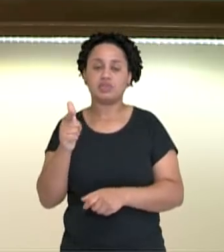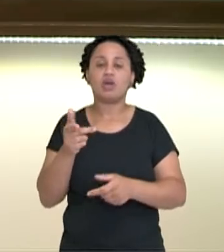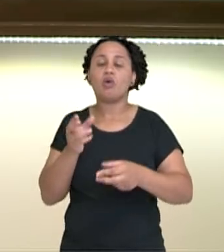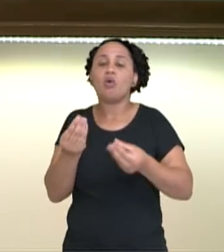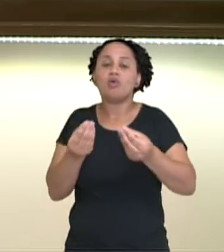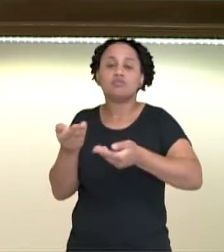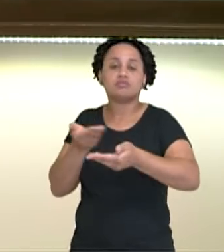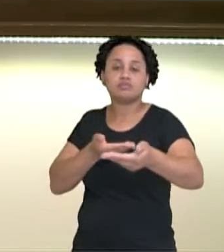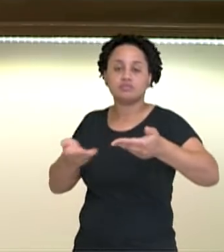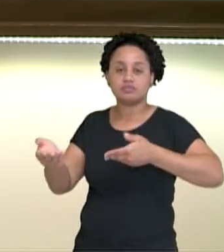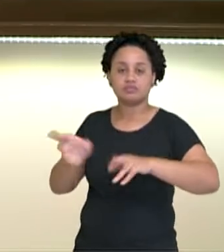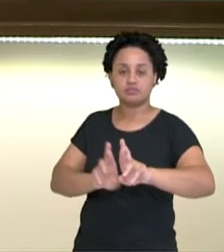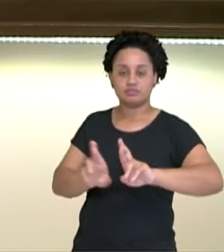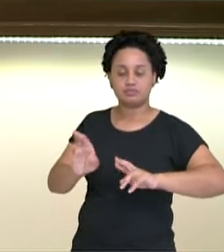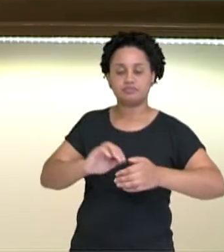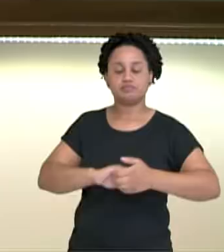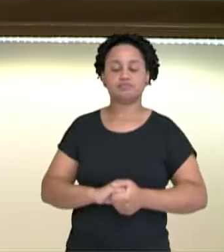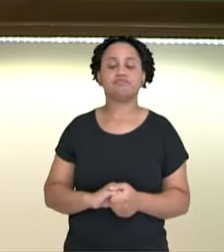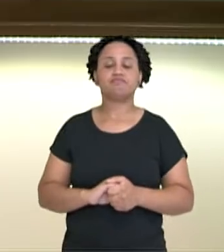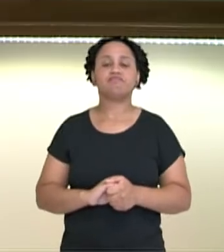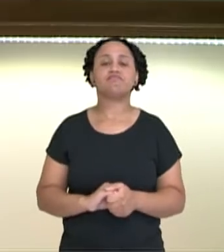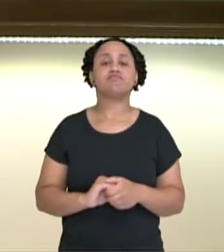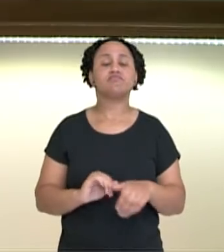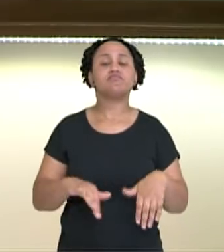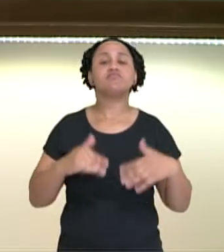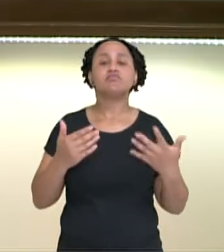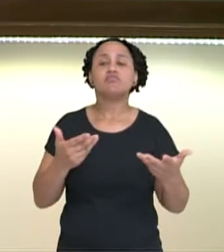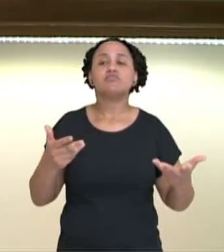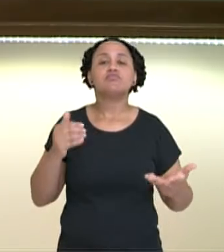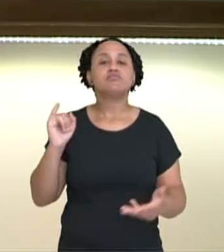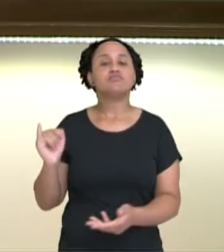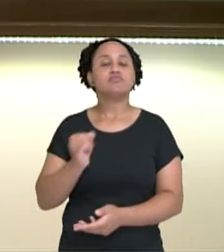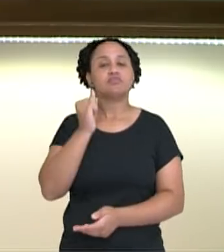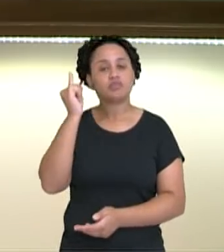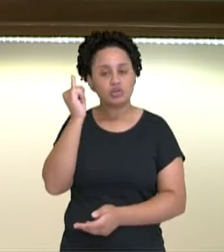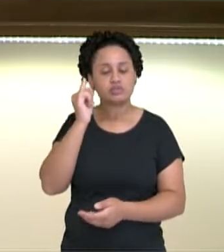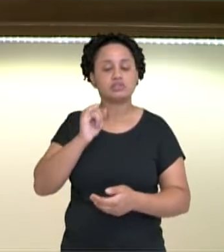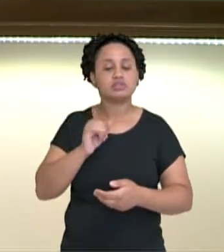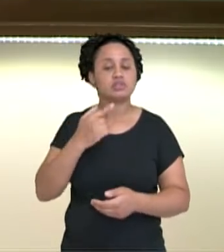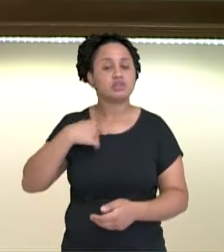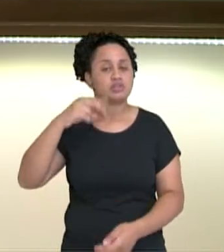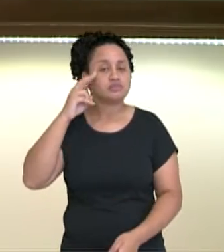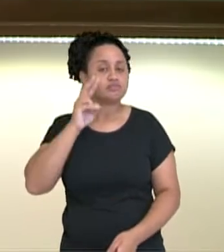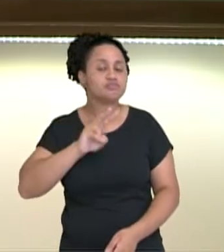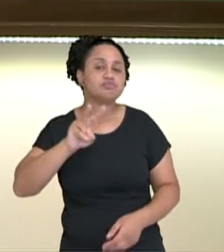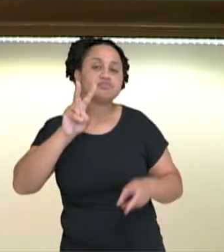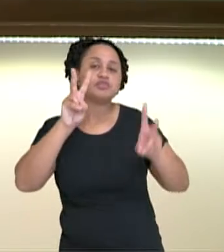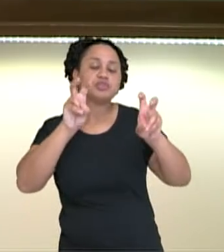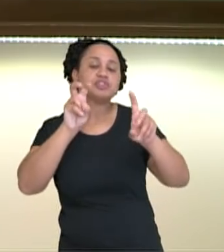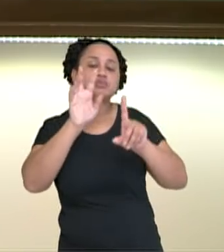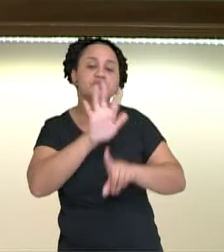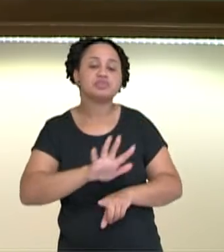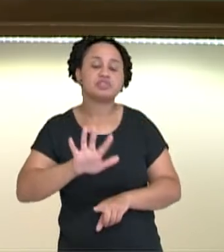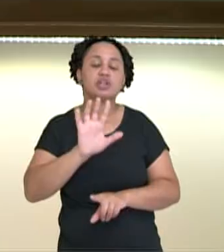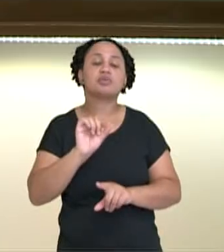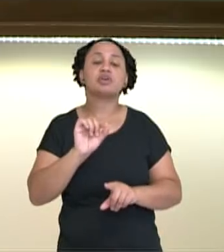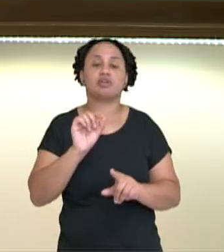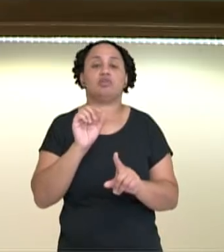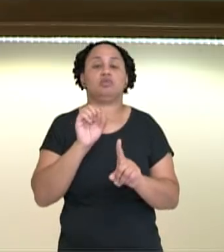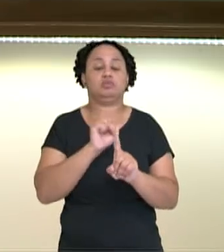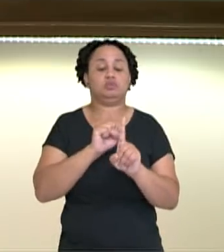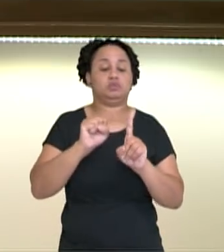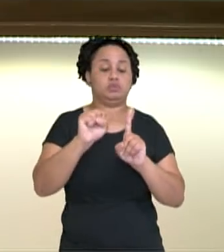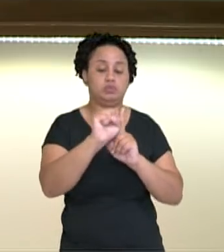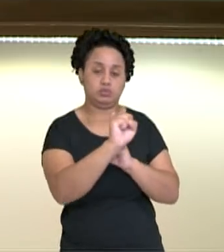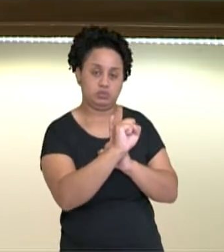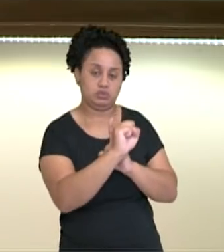Pessoal, então, uma coisa bem importante, A gente vê o tema geral como sociologia, tá?